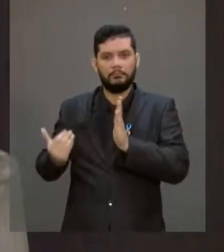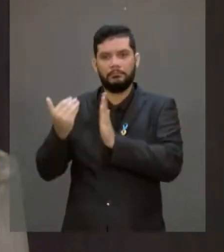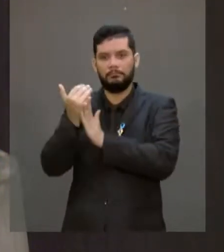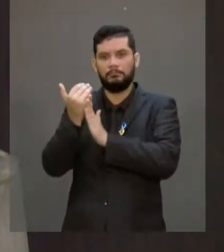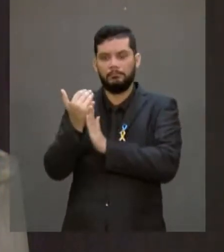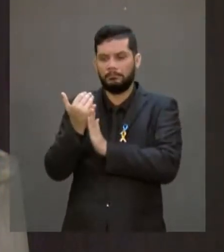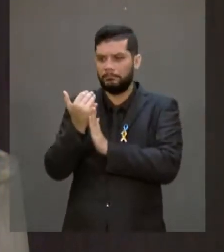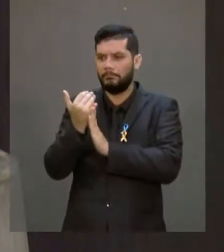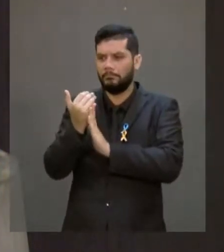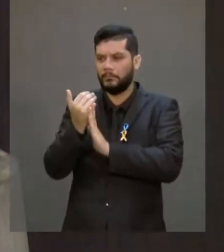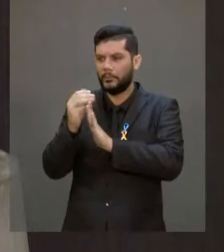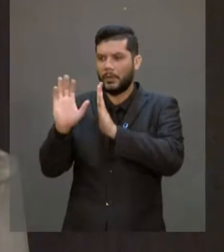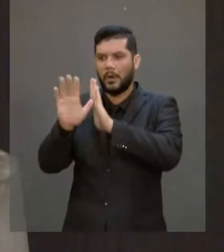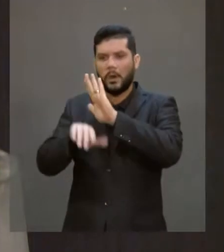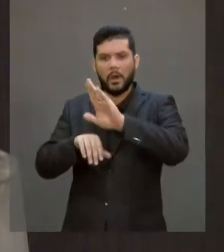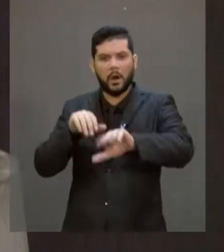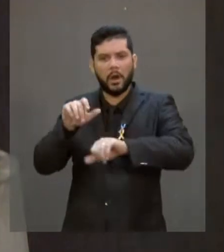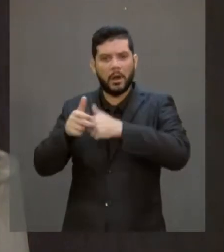portanto, as intervenções